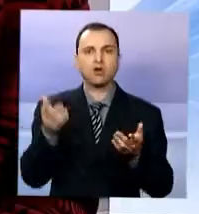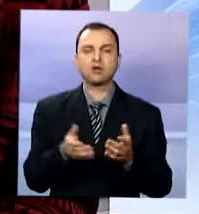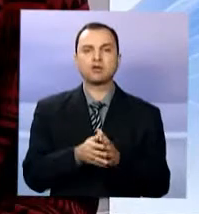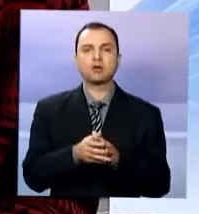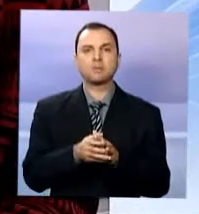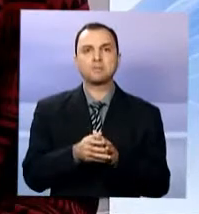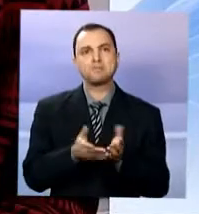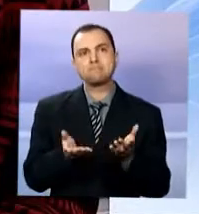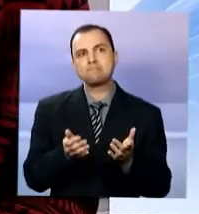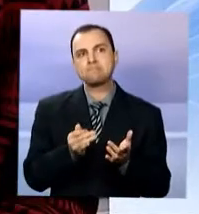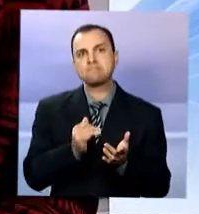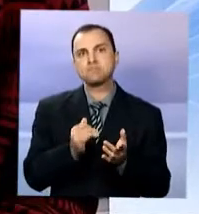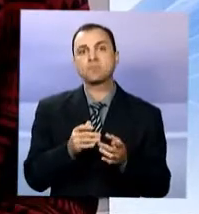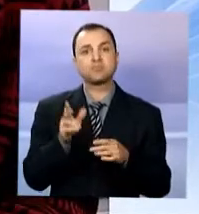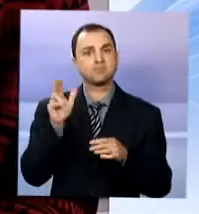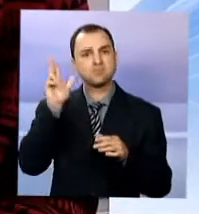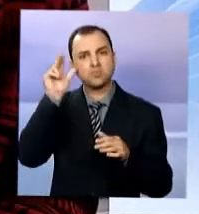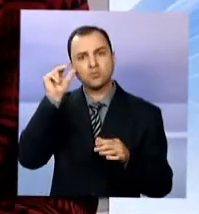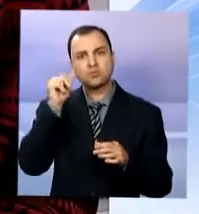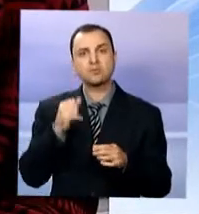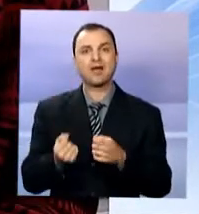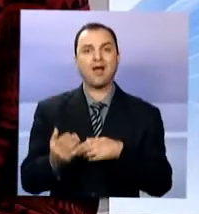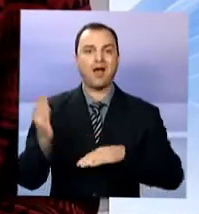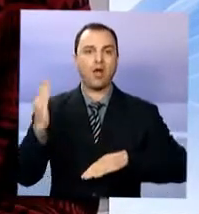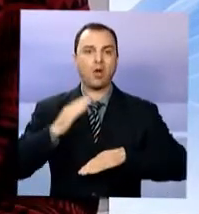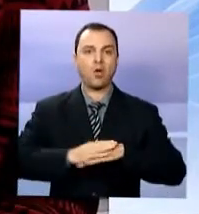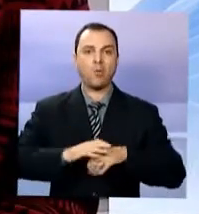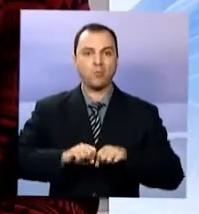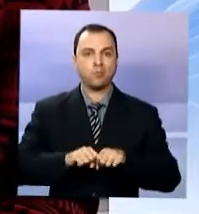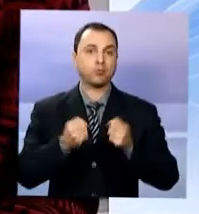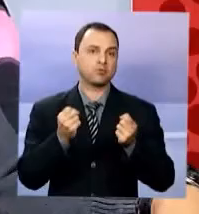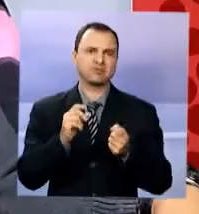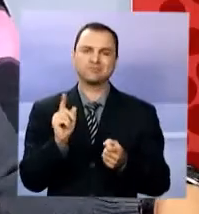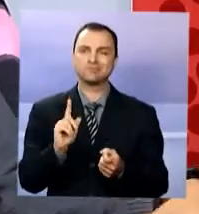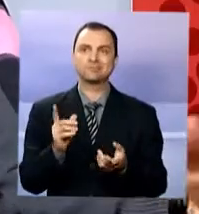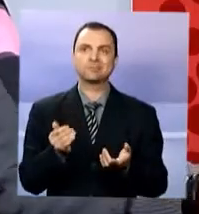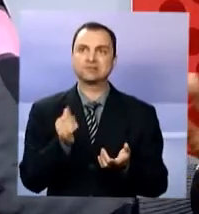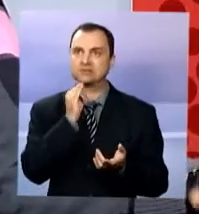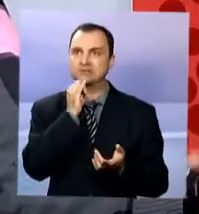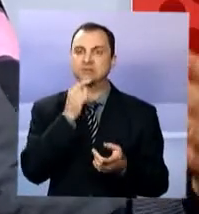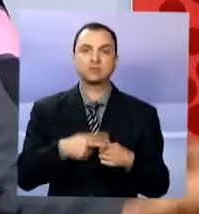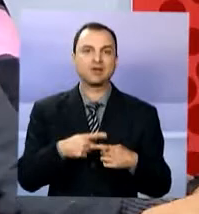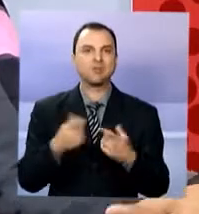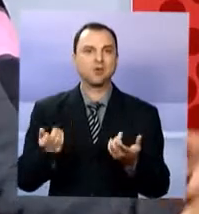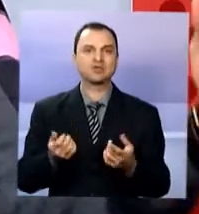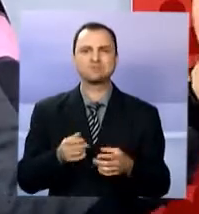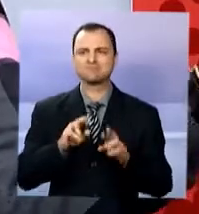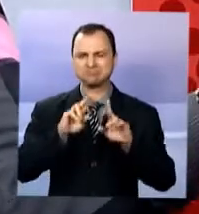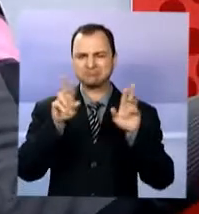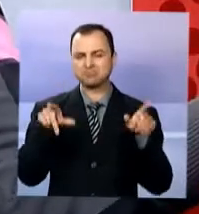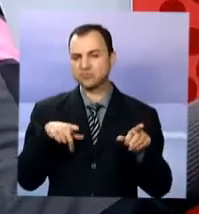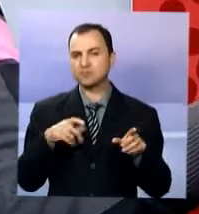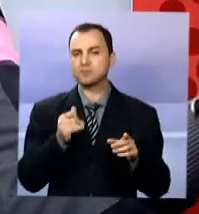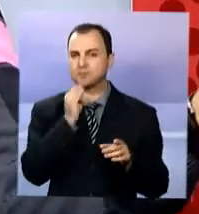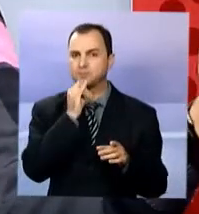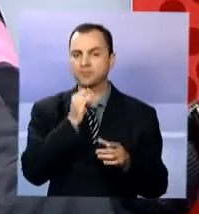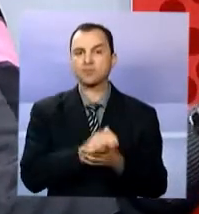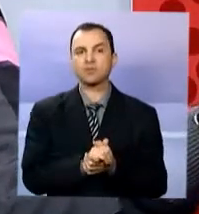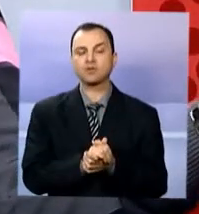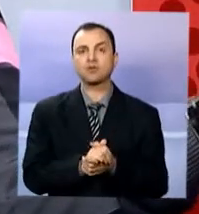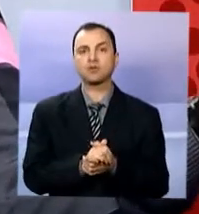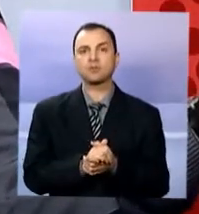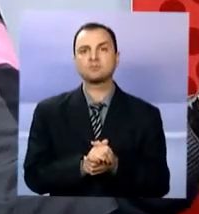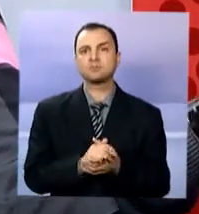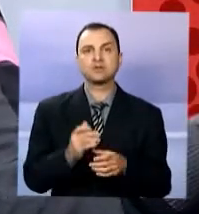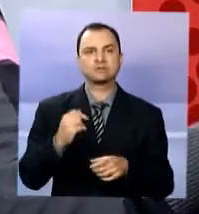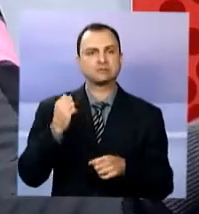a utilizar o cavalos para cura né a gente fala cura Mas é porque era uma coisa muito empírica e